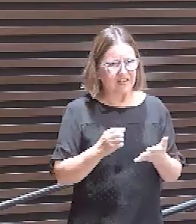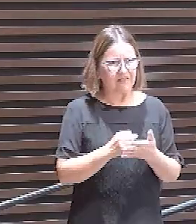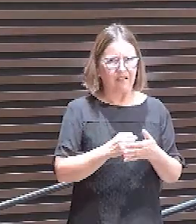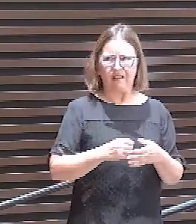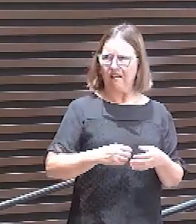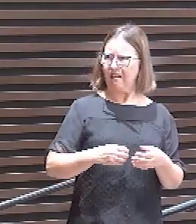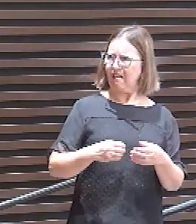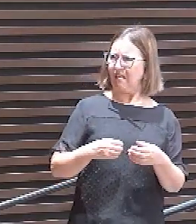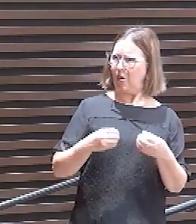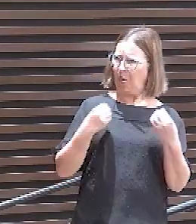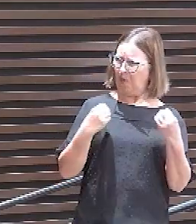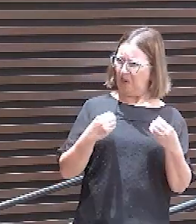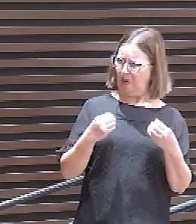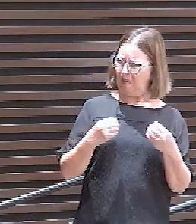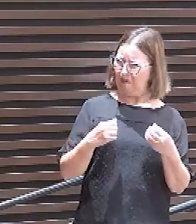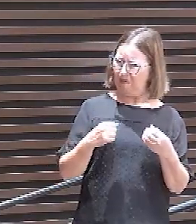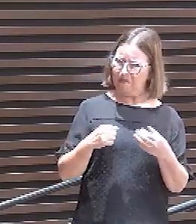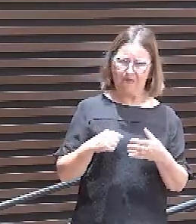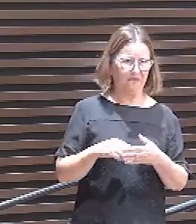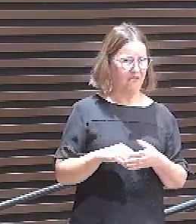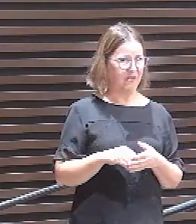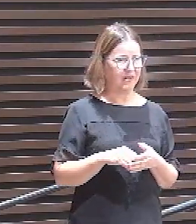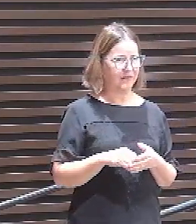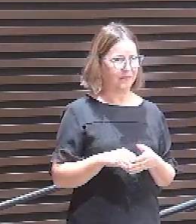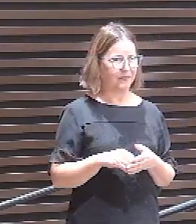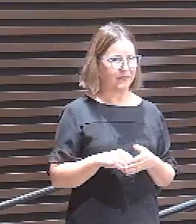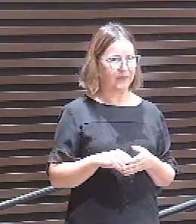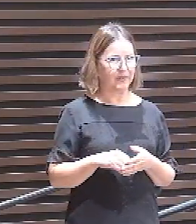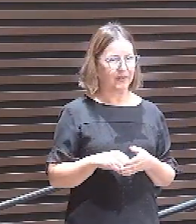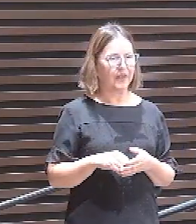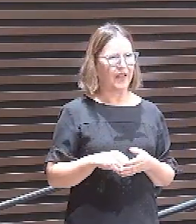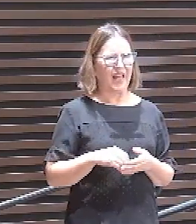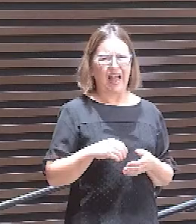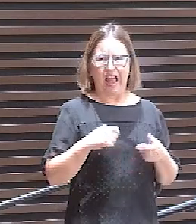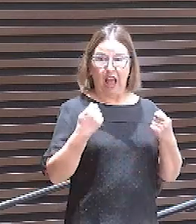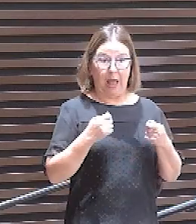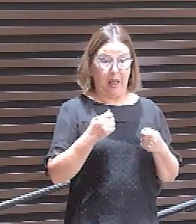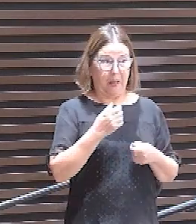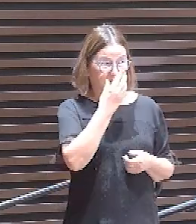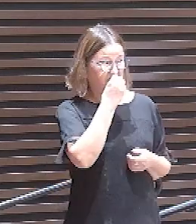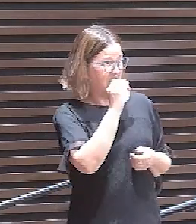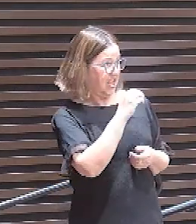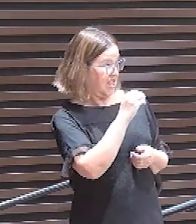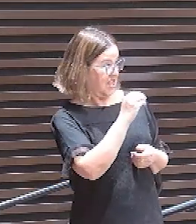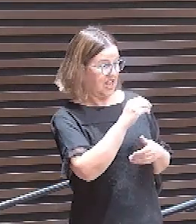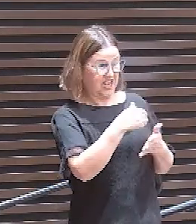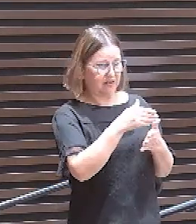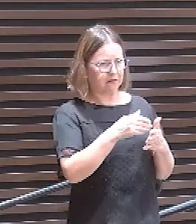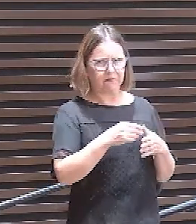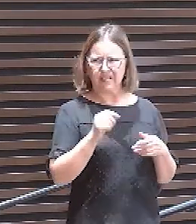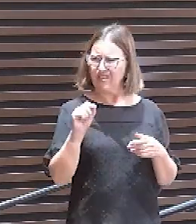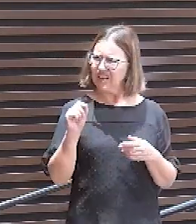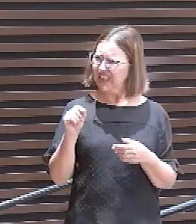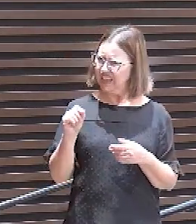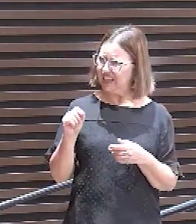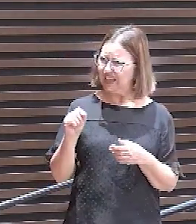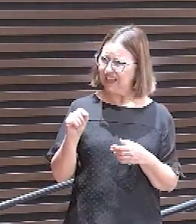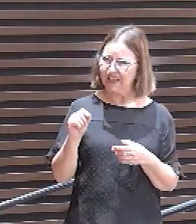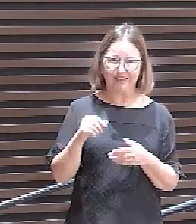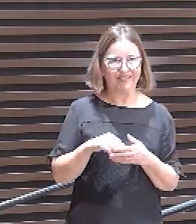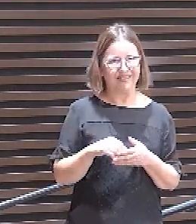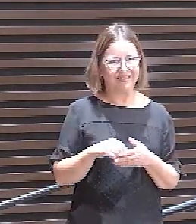Que preço? Não, a renúncia de quê, criatura? O que você